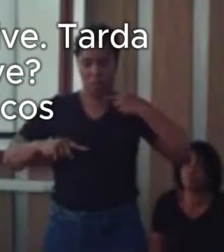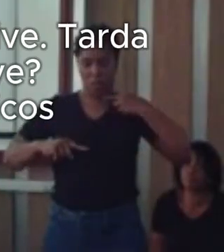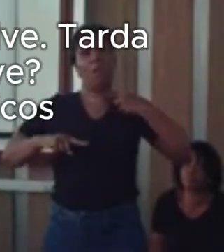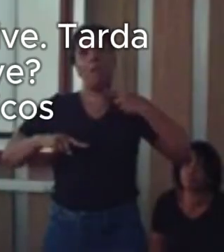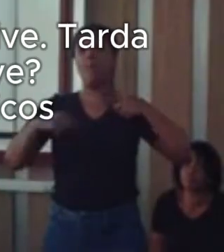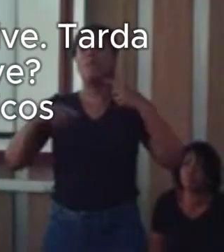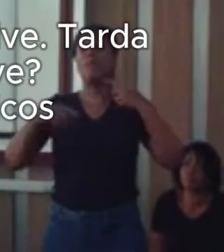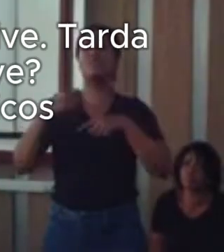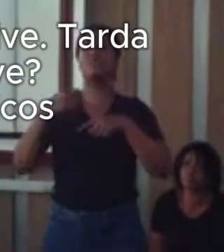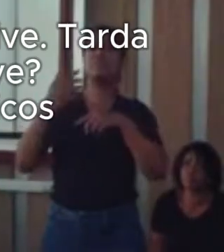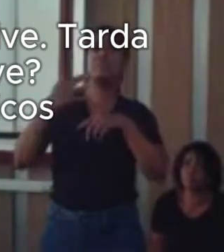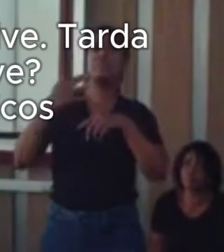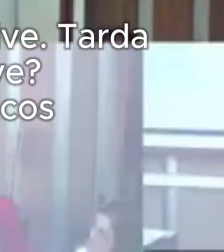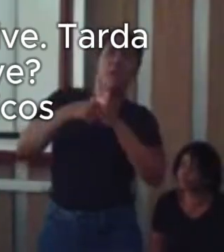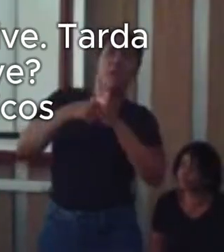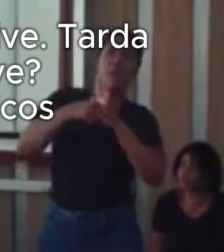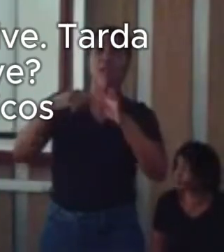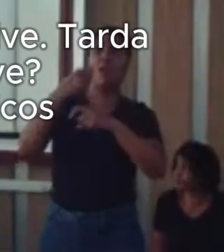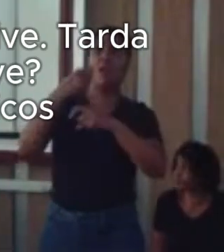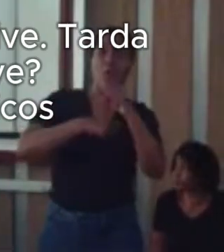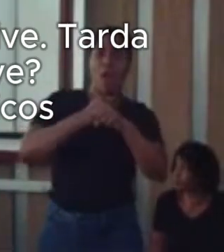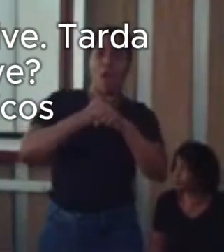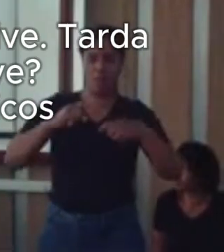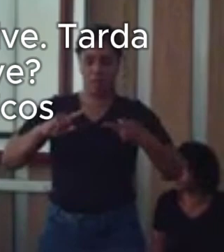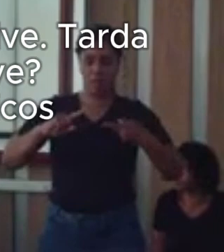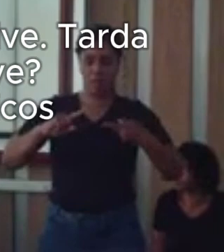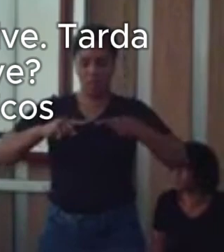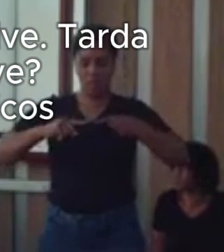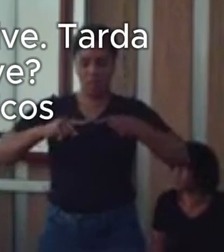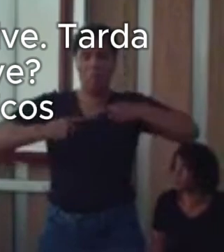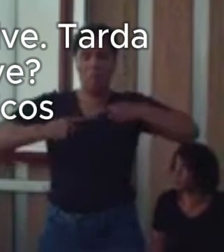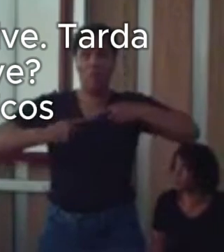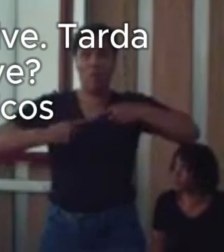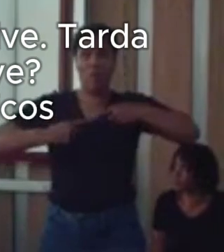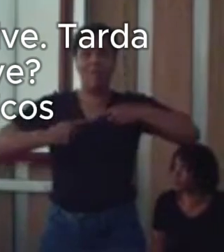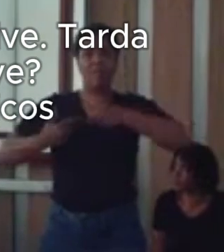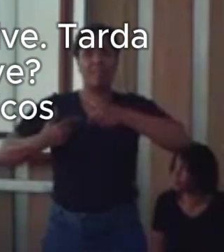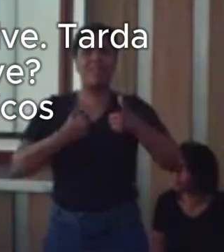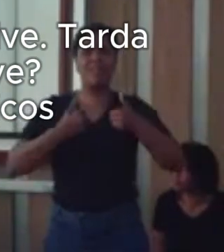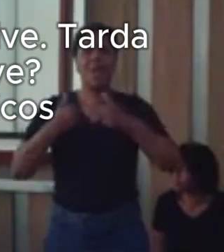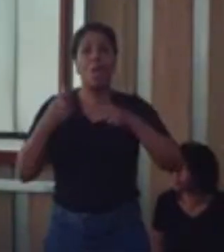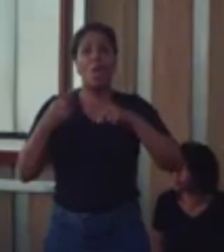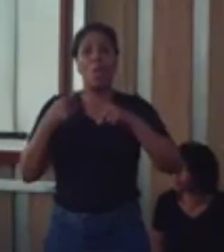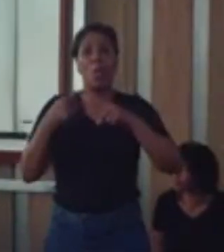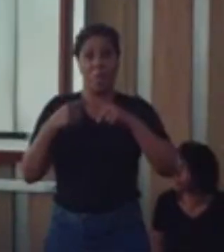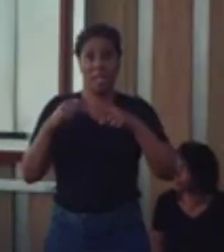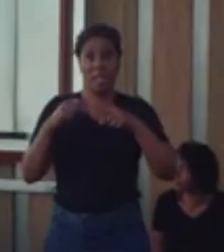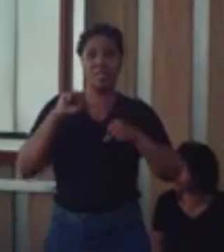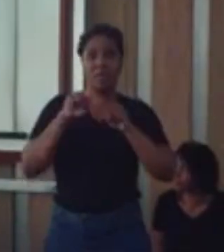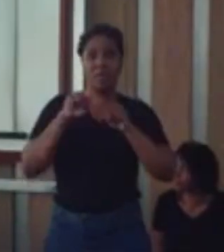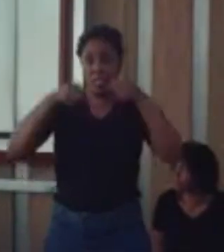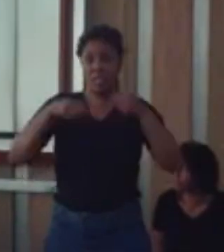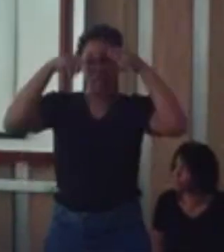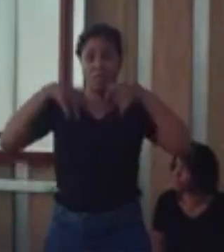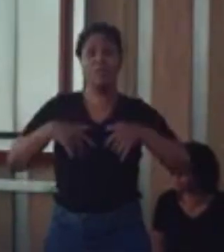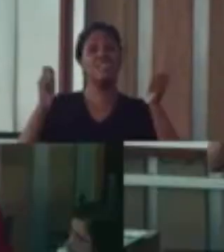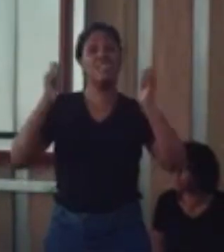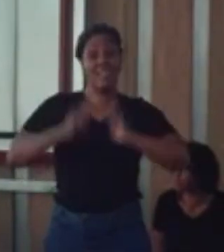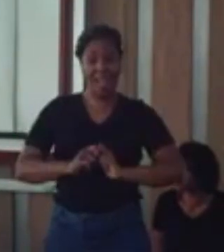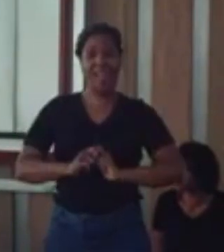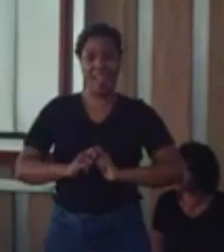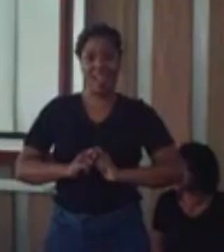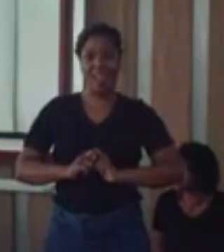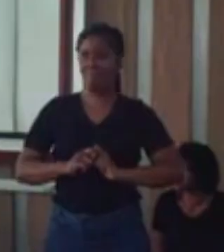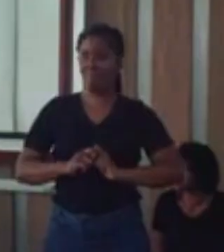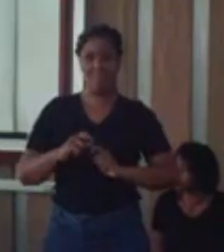volta. Por que ela volta? Porque, no sistema nervoso periférico, os nervos periféricos eles são capazes de regenerar espontaneamente.